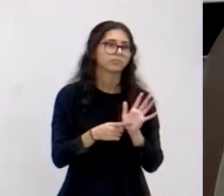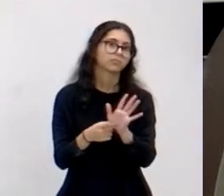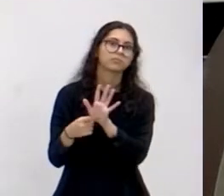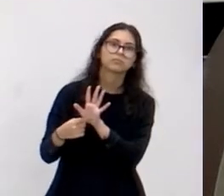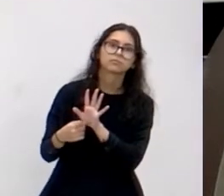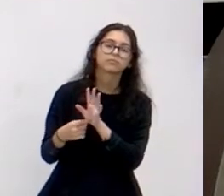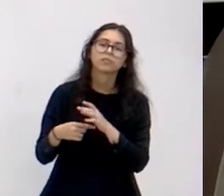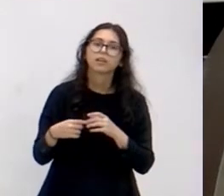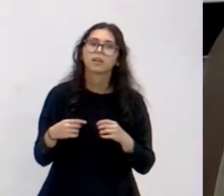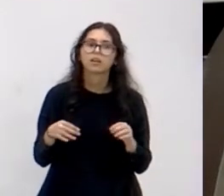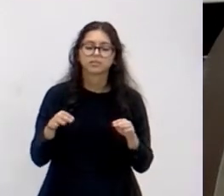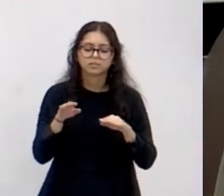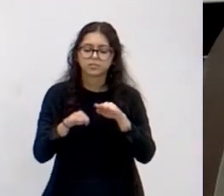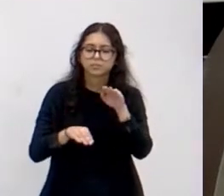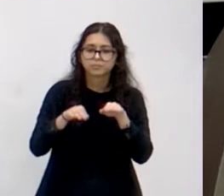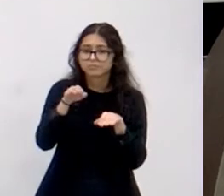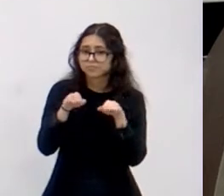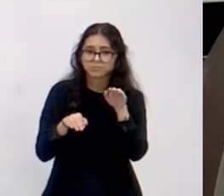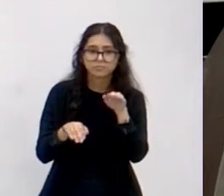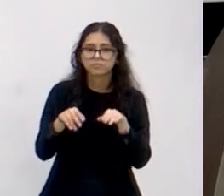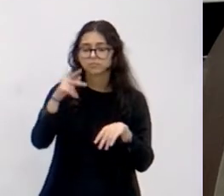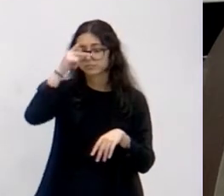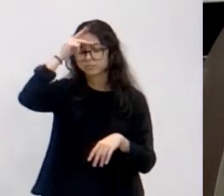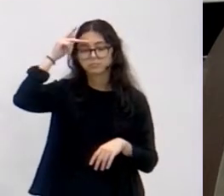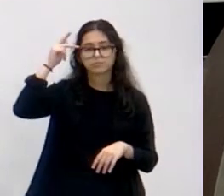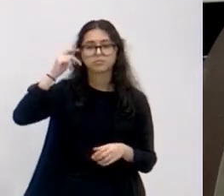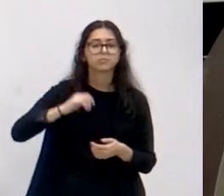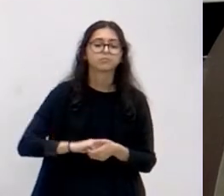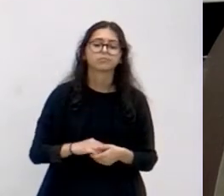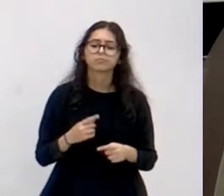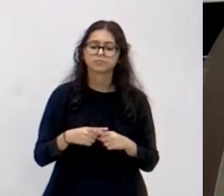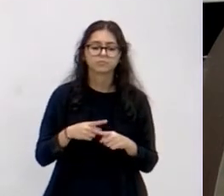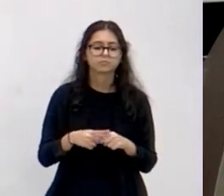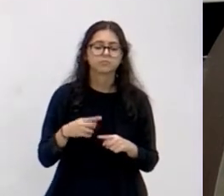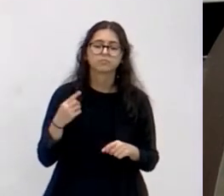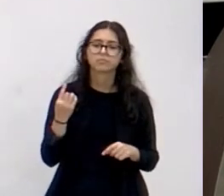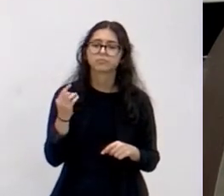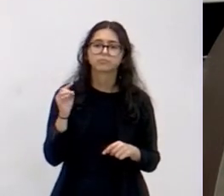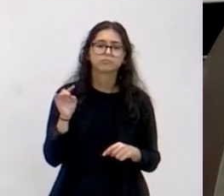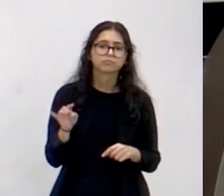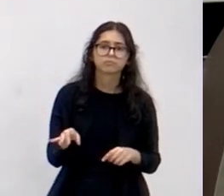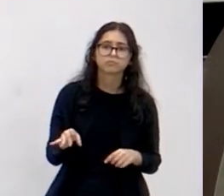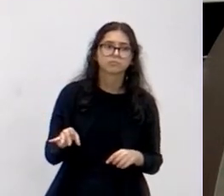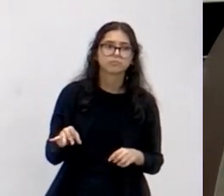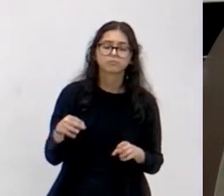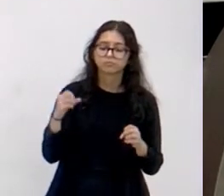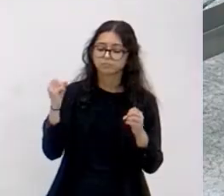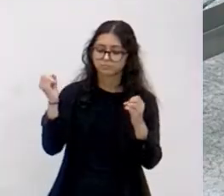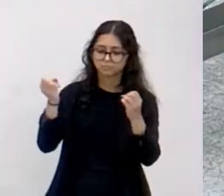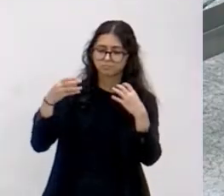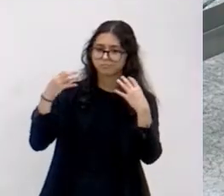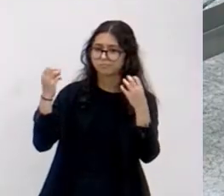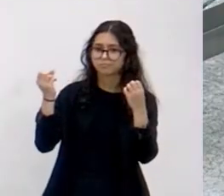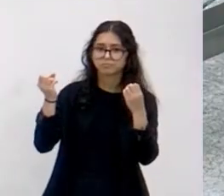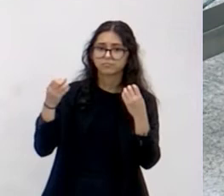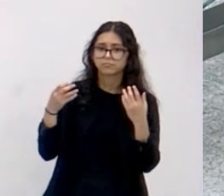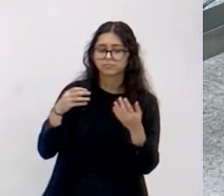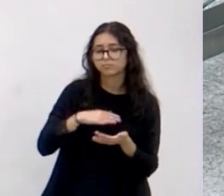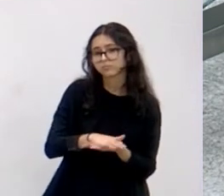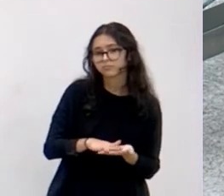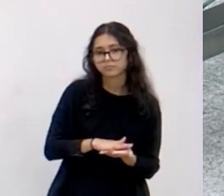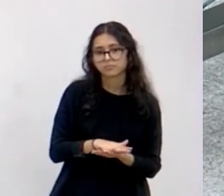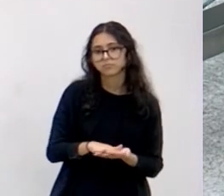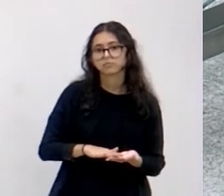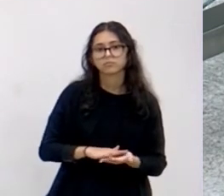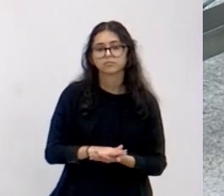que seja porque isso só vai alimentar a sua frustração o seu desânimo e o seu design vai numa hora